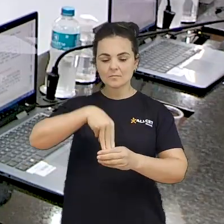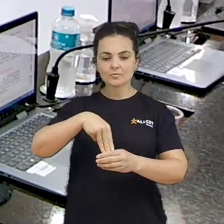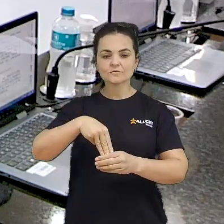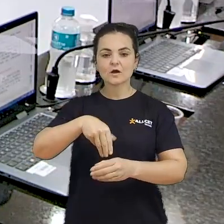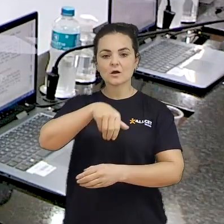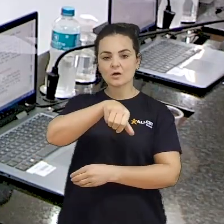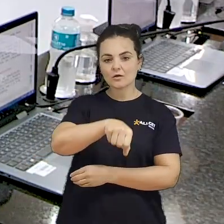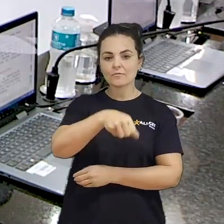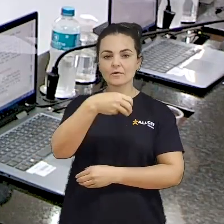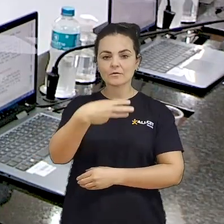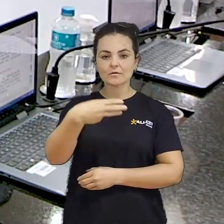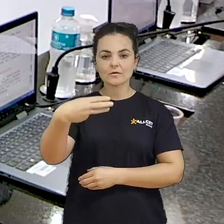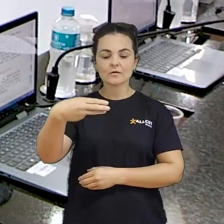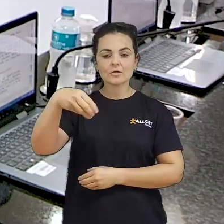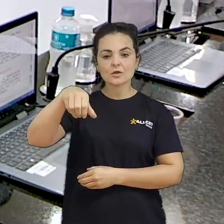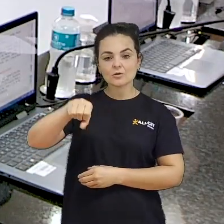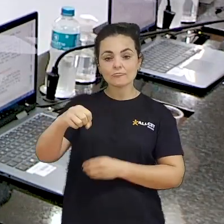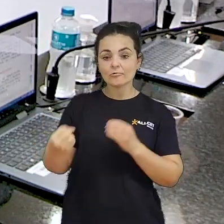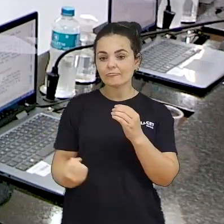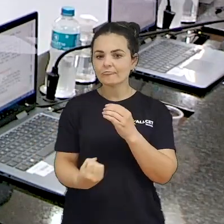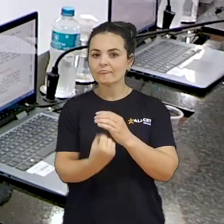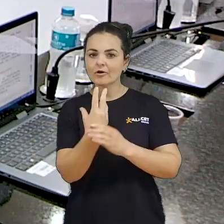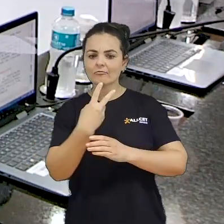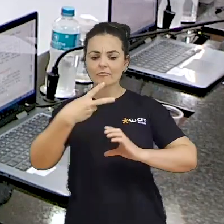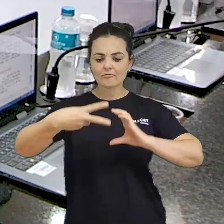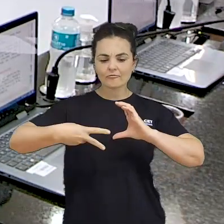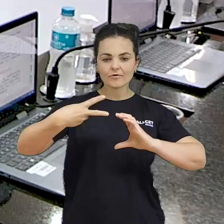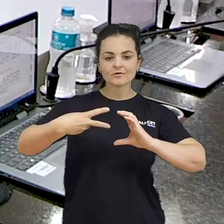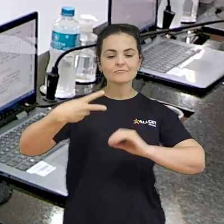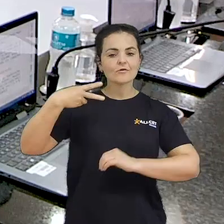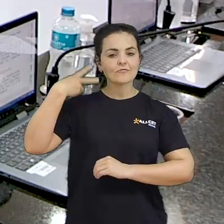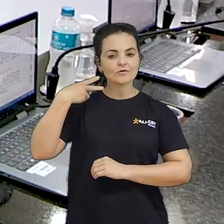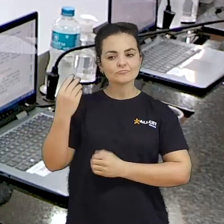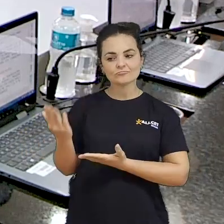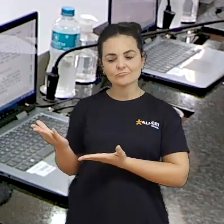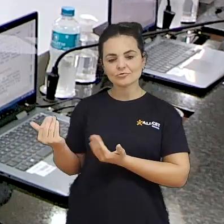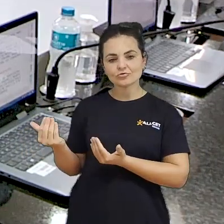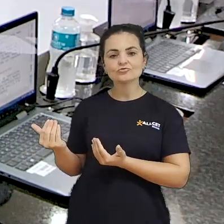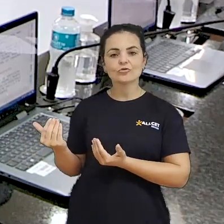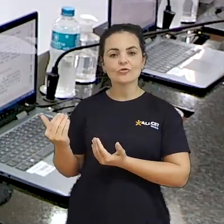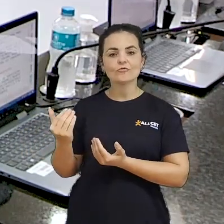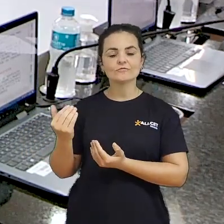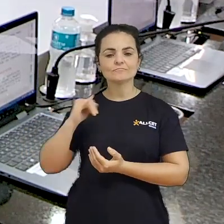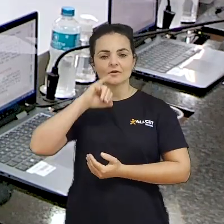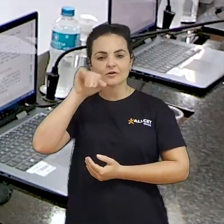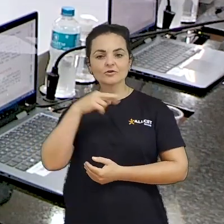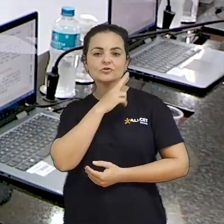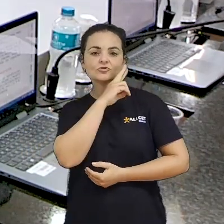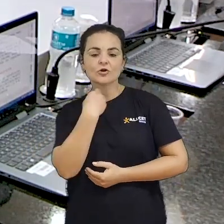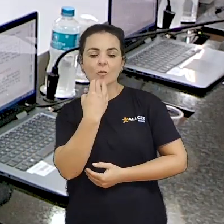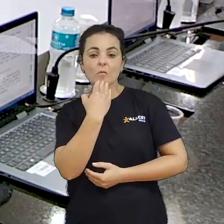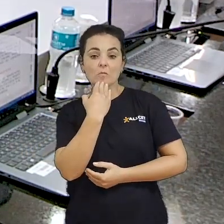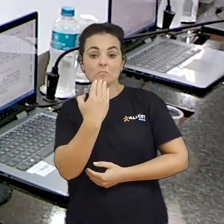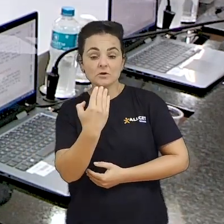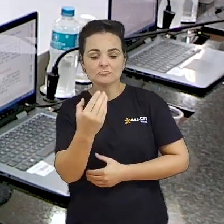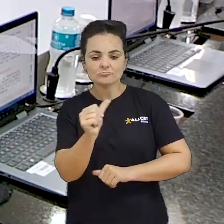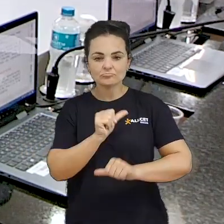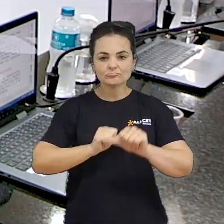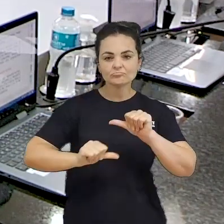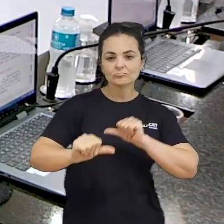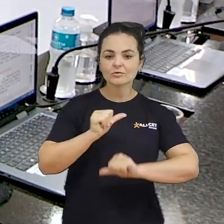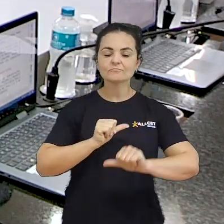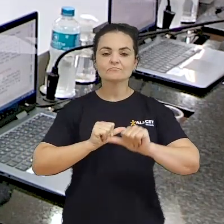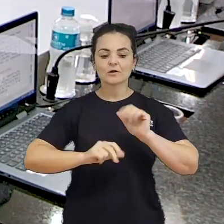municipal 9.339 nasceu aqui na Câmara Mirim de Jaraguá do Sul através de uma indicação e